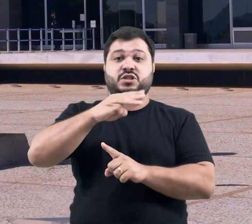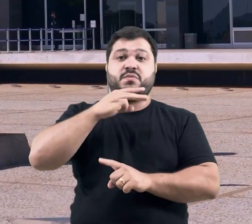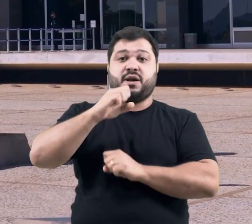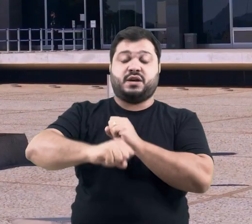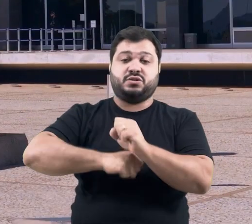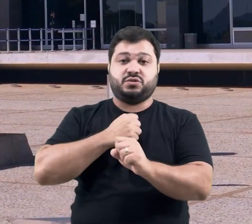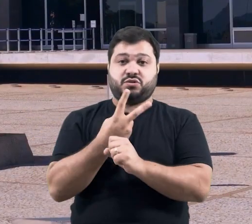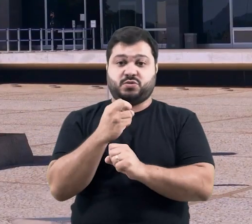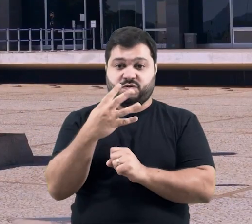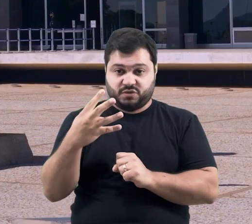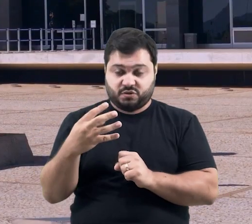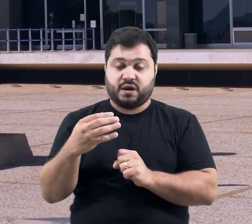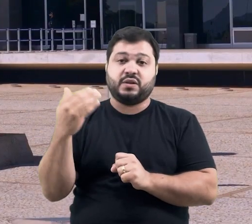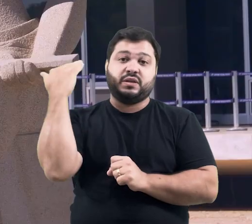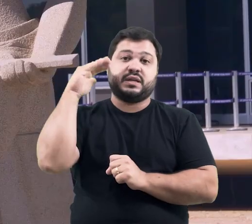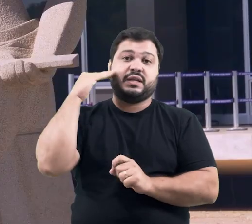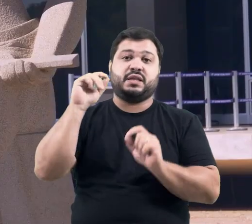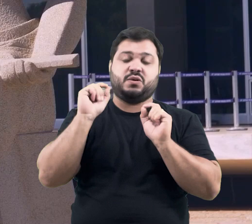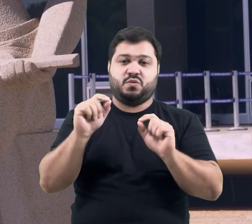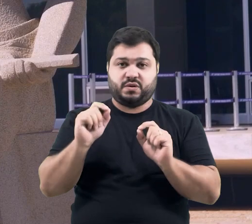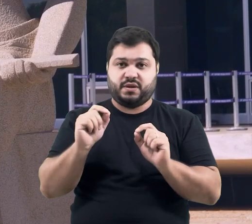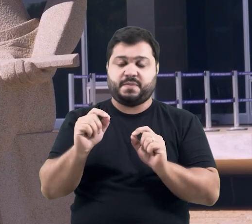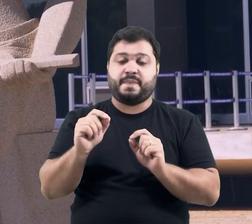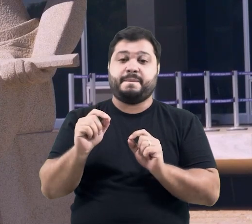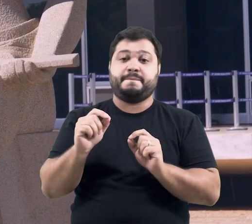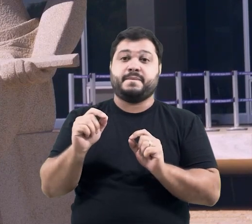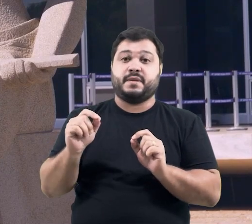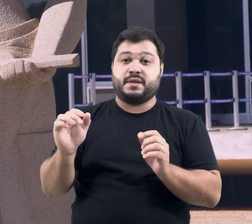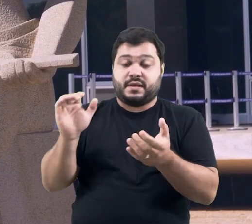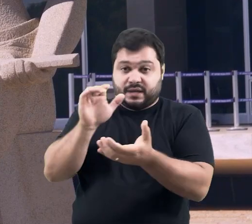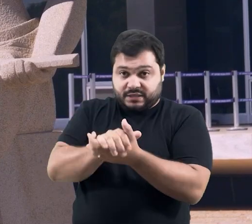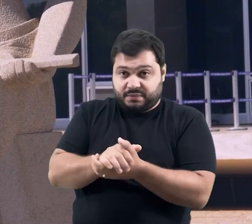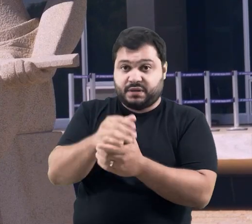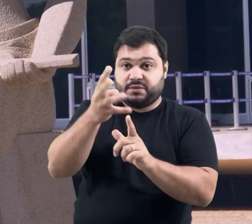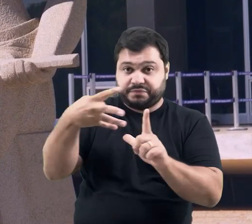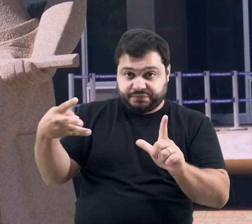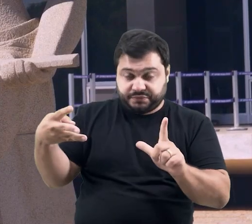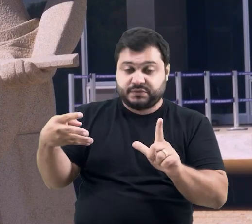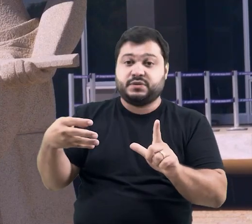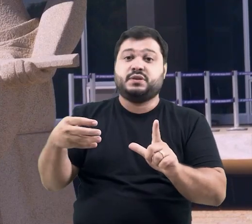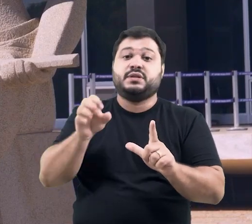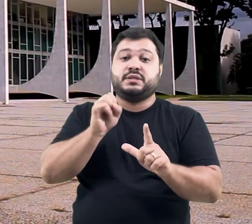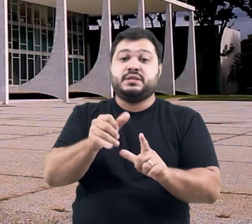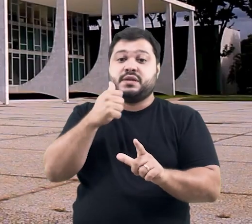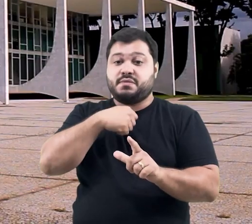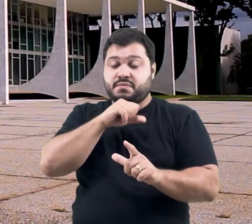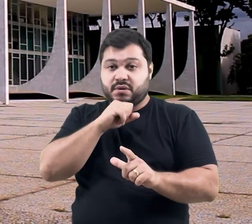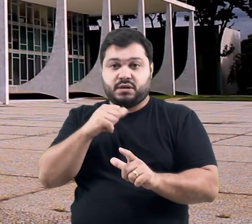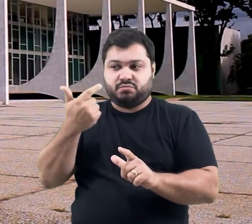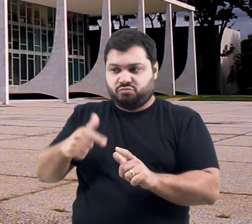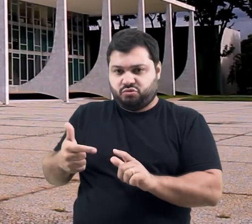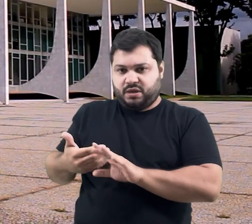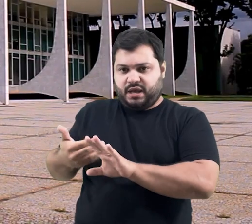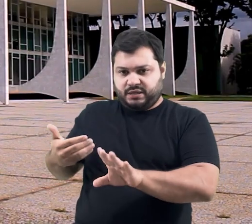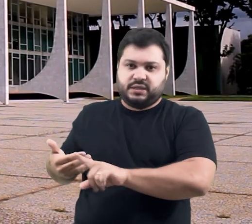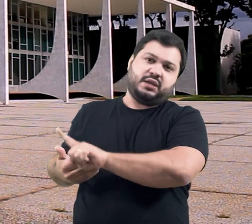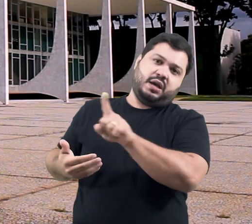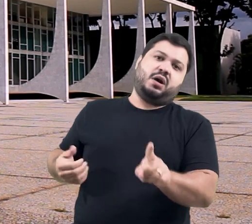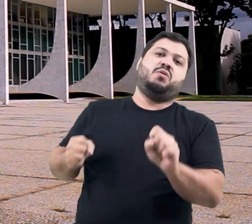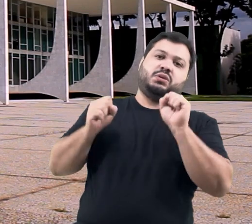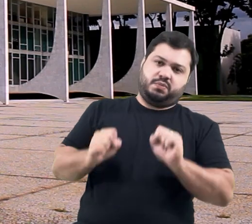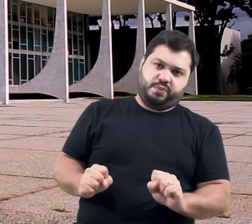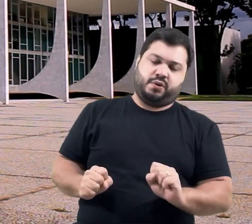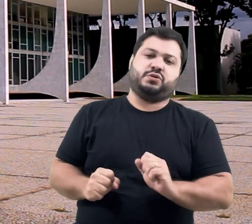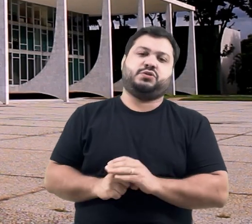de março de 2024, que entendeu que, em uniões homoafetivas, se uma mãe não goza da